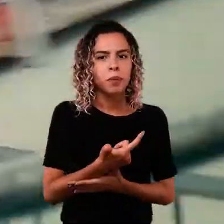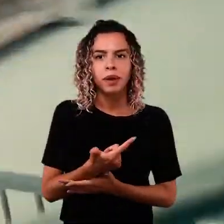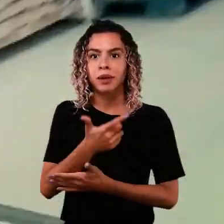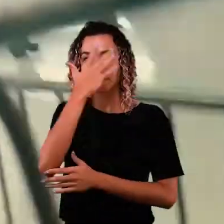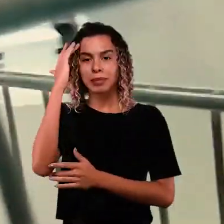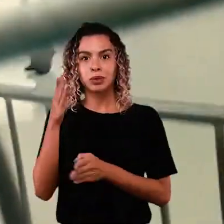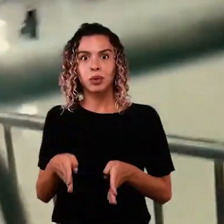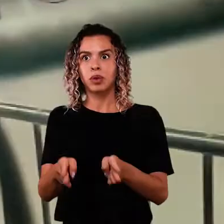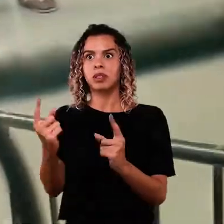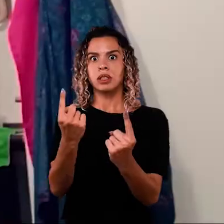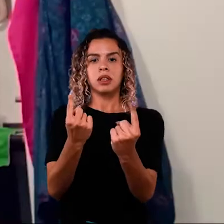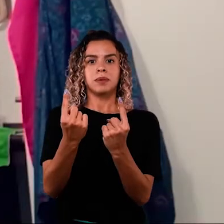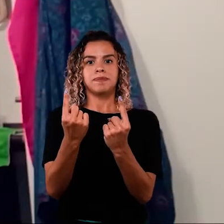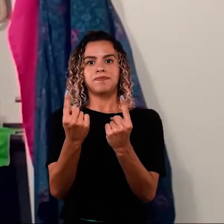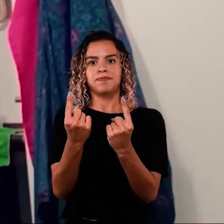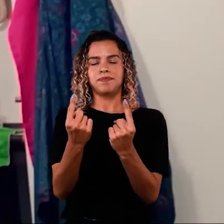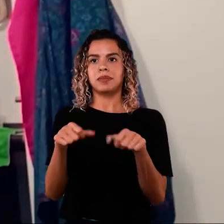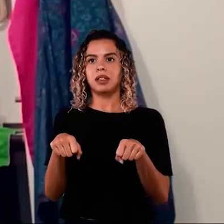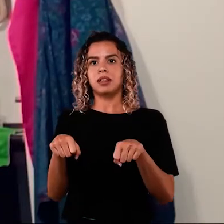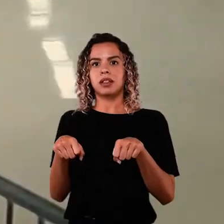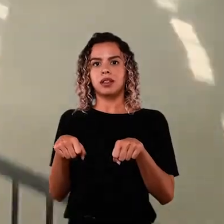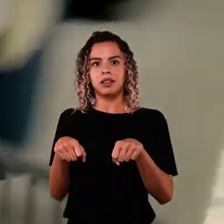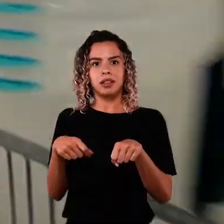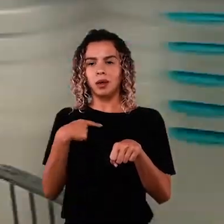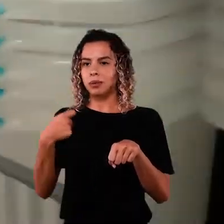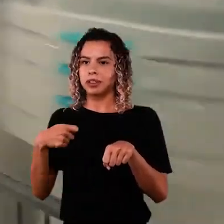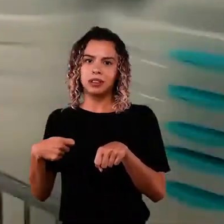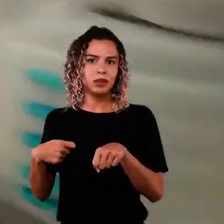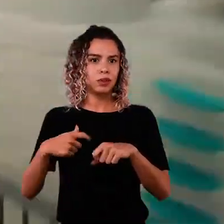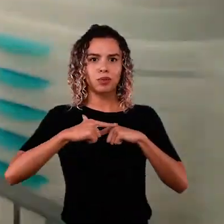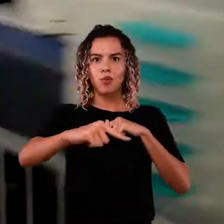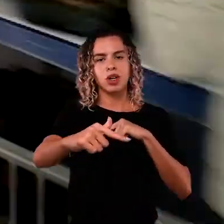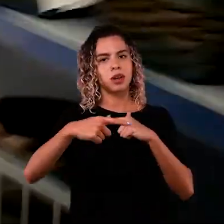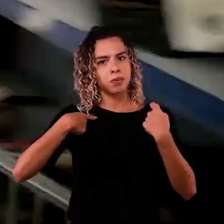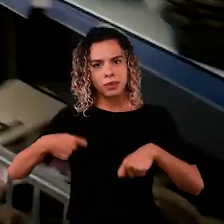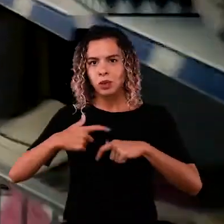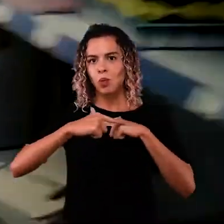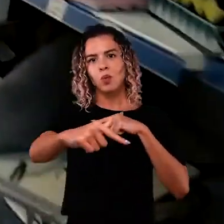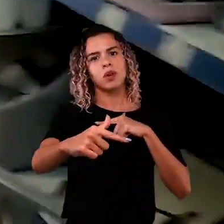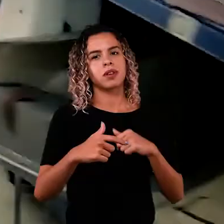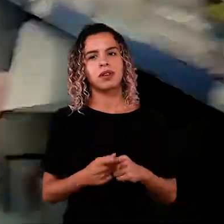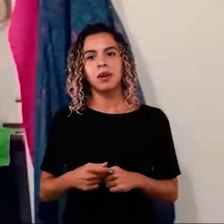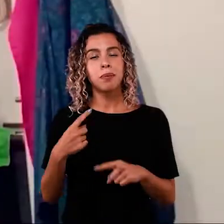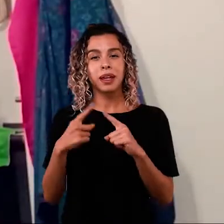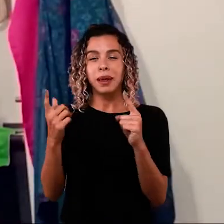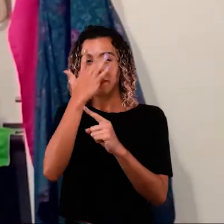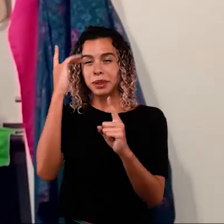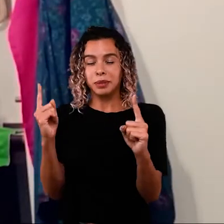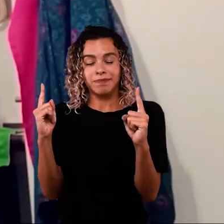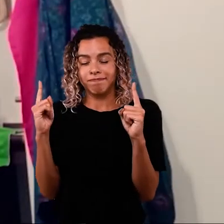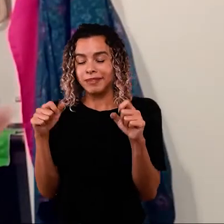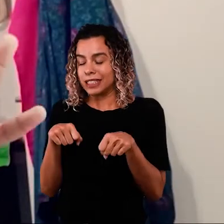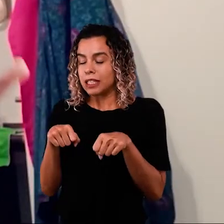alguma coisa e eu vejo gente no corredor... Corredores de A supermercado. minha primeira reação é, eu tenho que ir para um corredor que não tem ninguém. E eu faço isso. Porque eu não quero passar perto